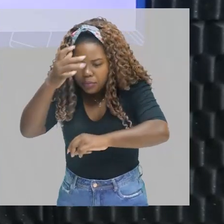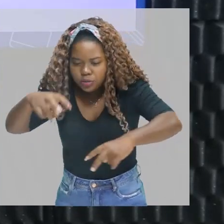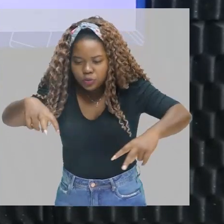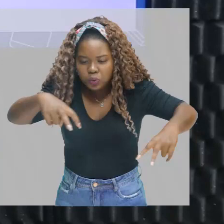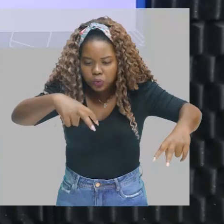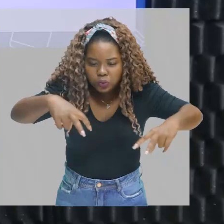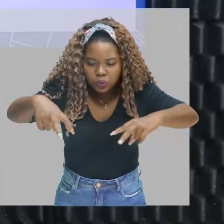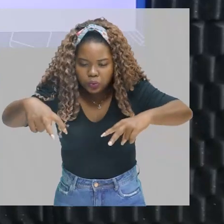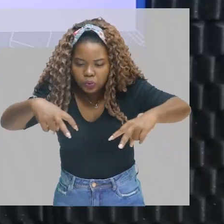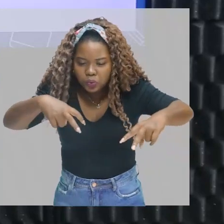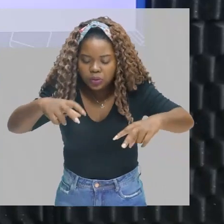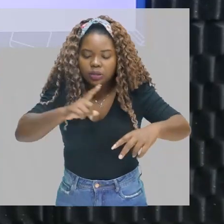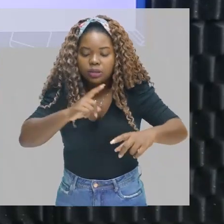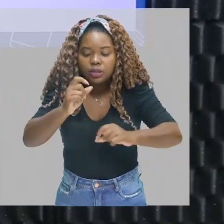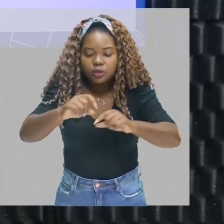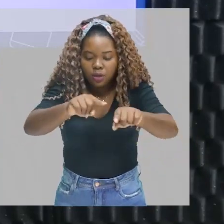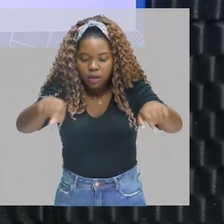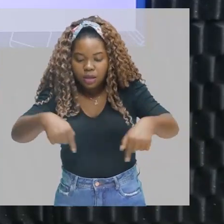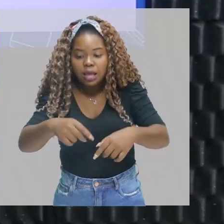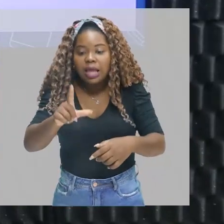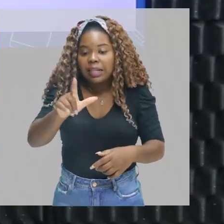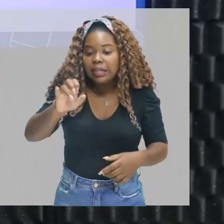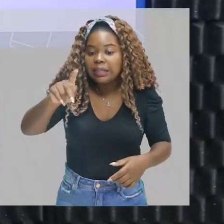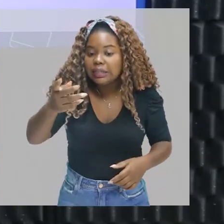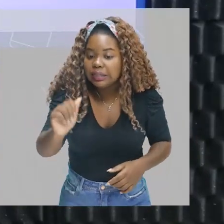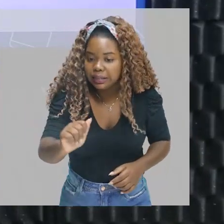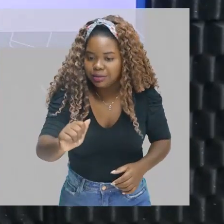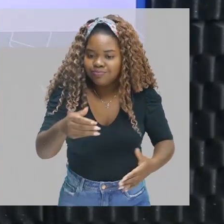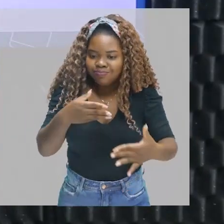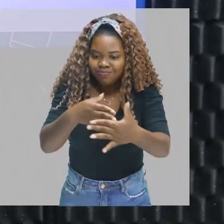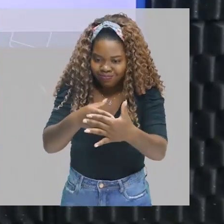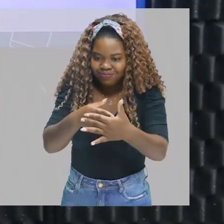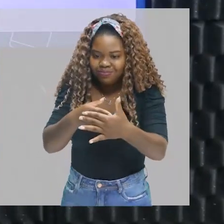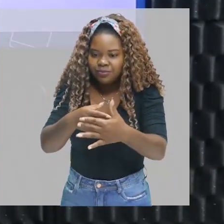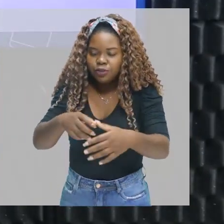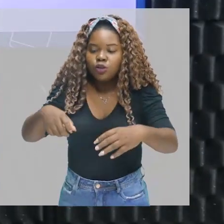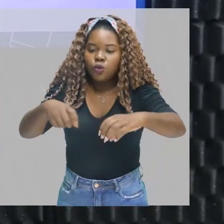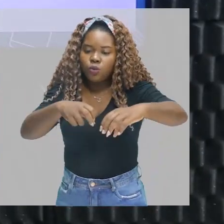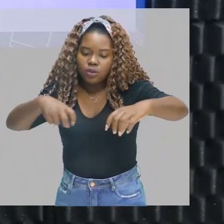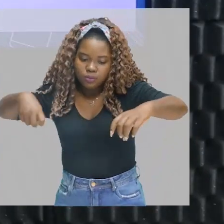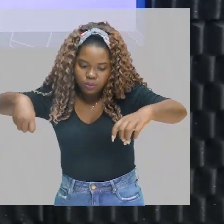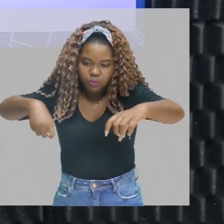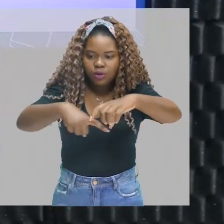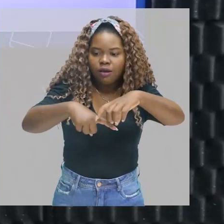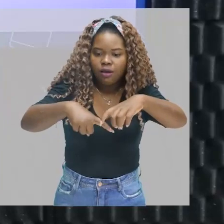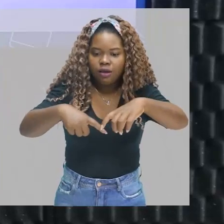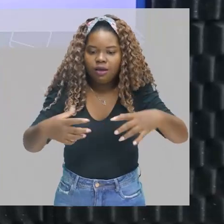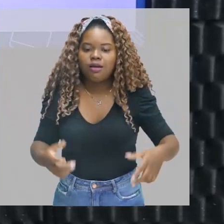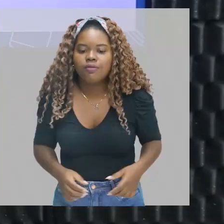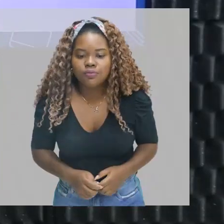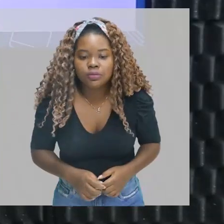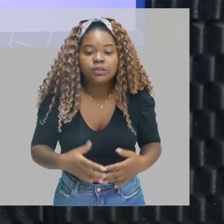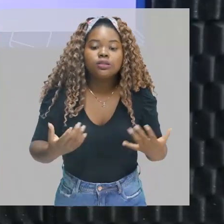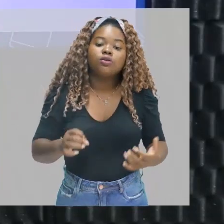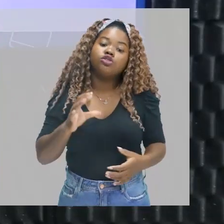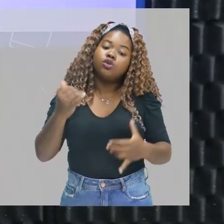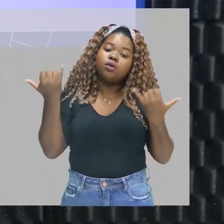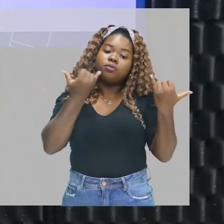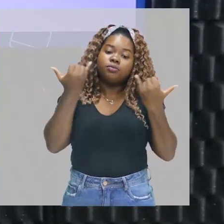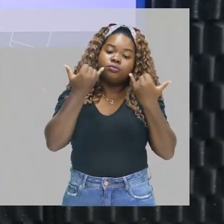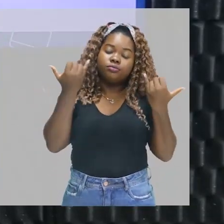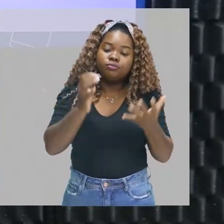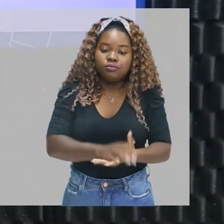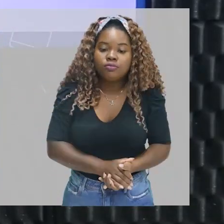do impedimento, quando a bola é lançada. Então, apenas uma informação do que a FIFA irá fazer no